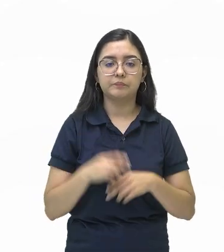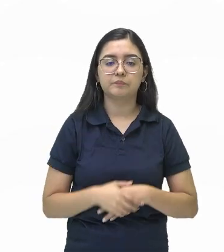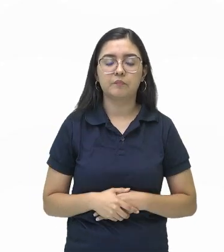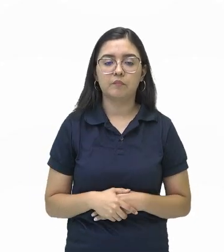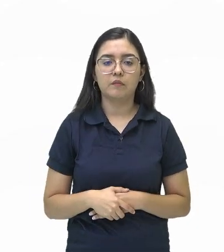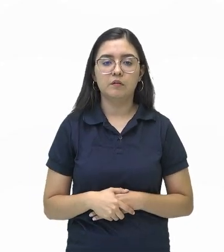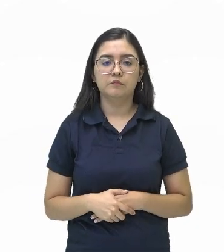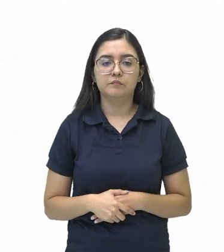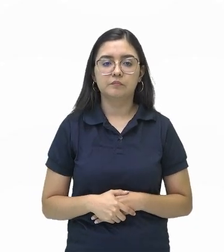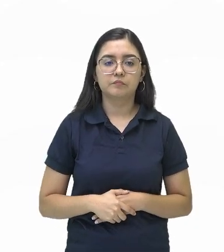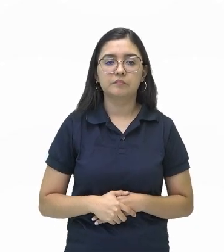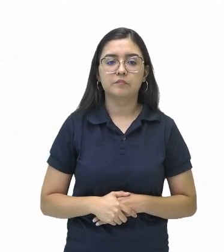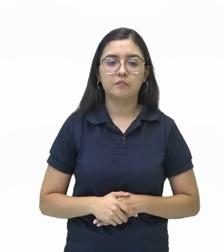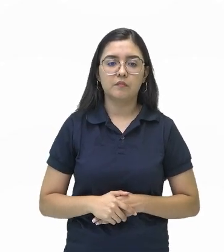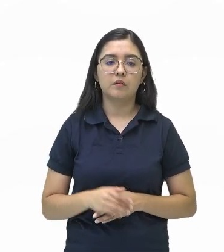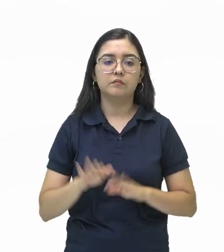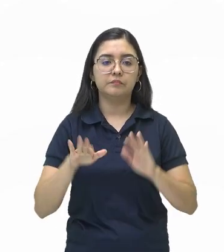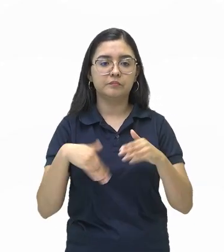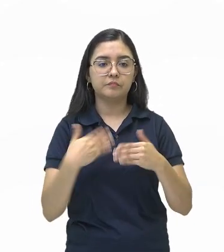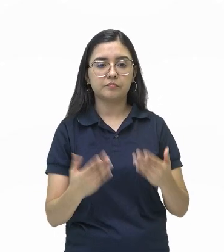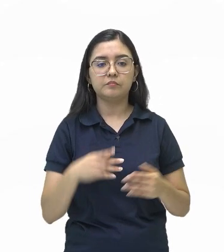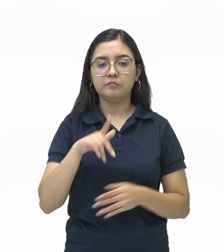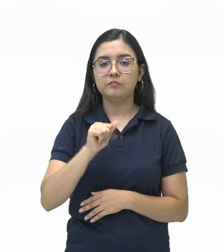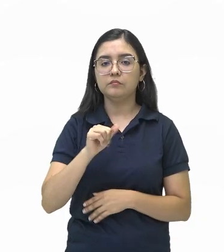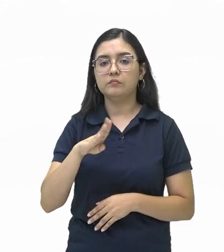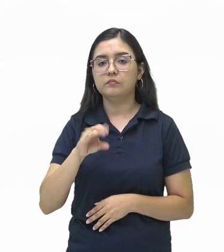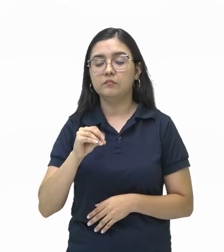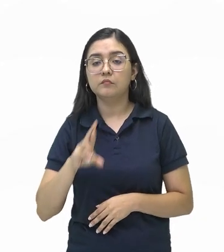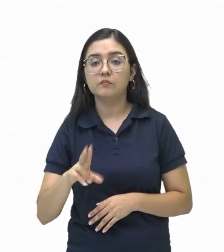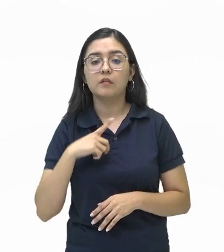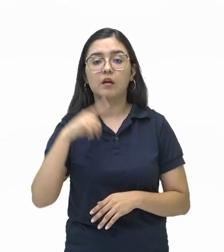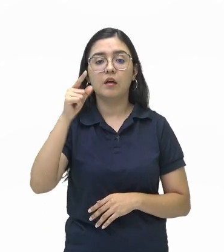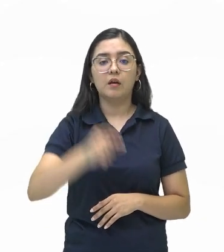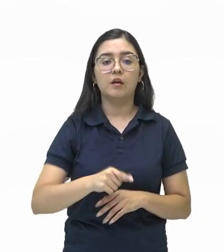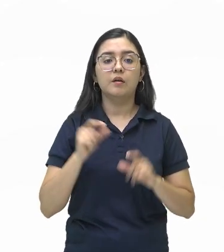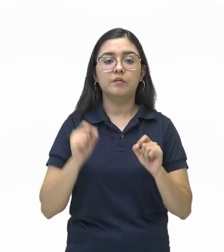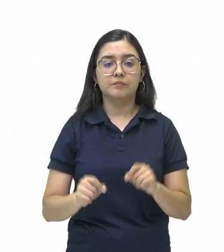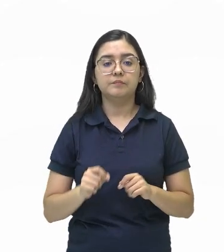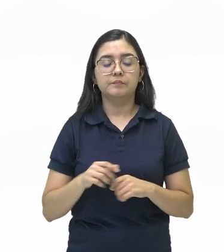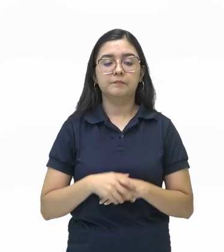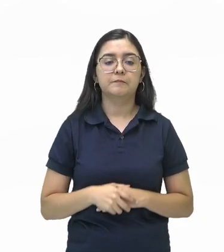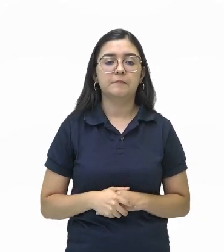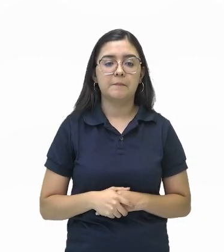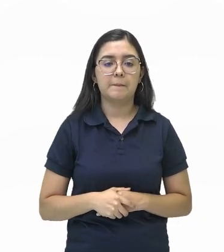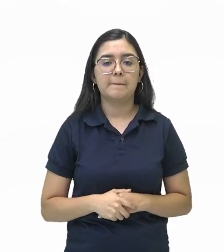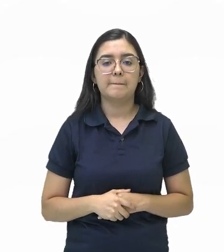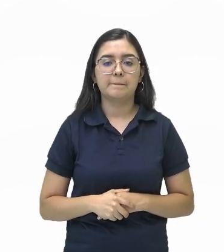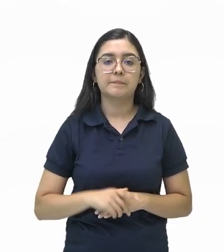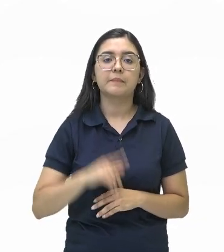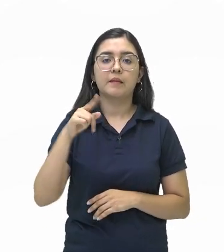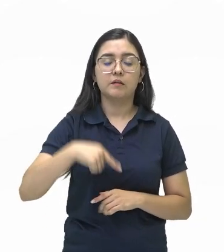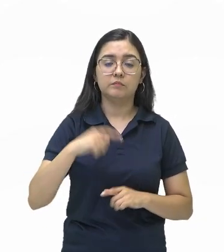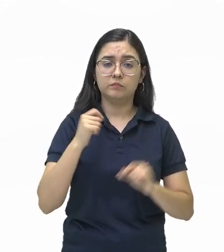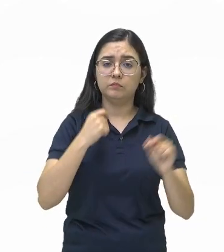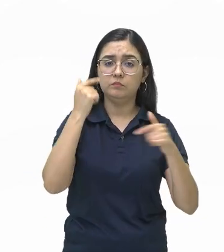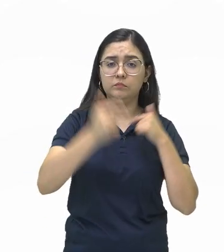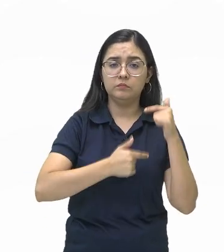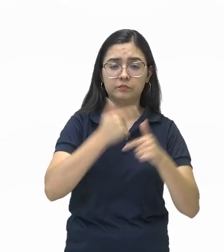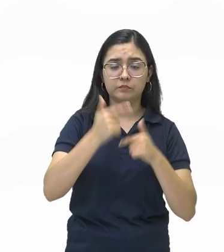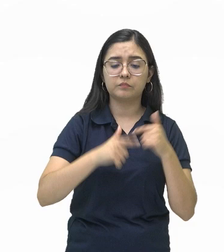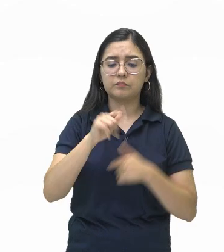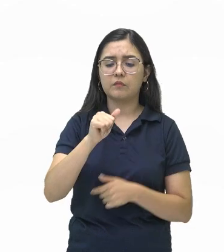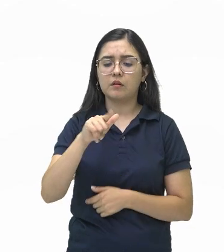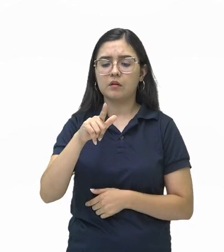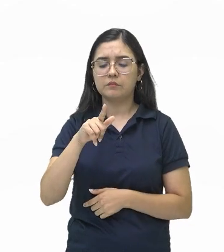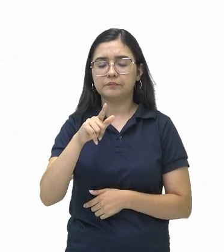só, o labor, ele é considerado... Lembra que a gente está falando do labor aqui, é o trabalho, né? Vocês sabem disso,